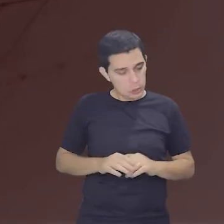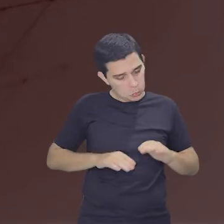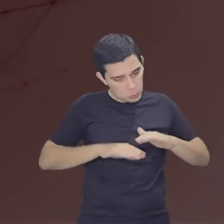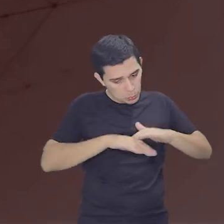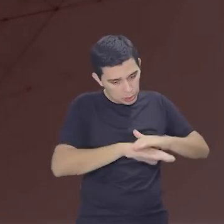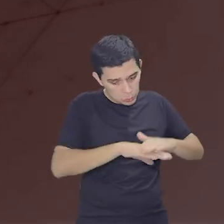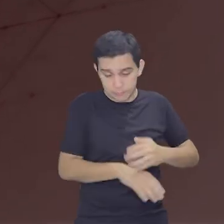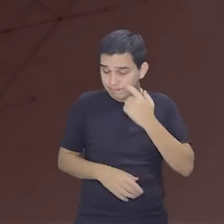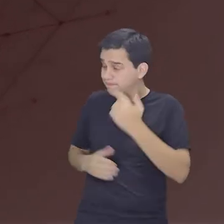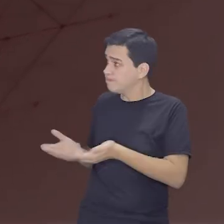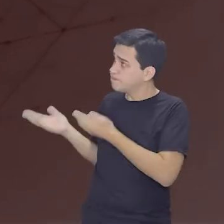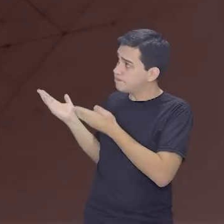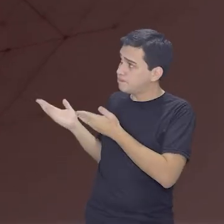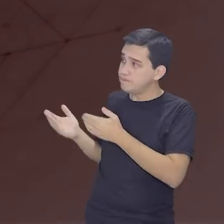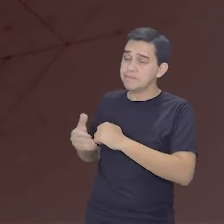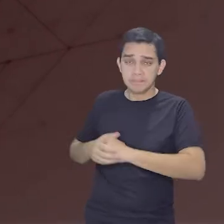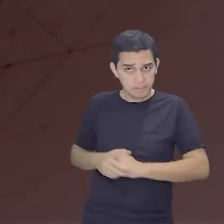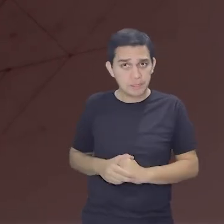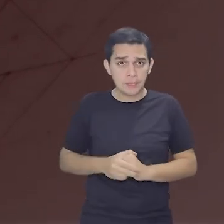inquérito, porém,